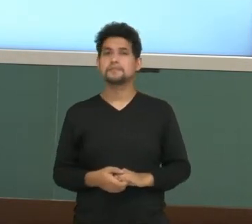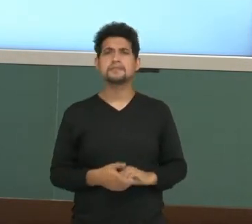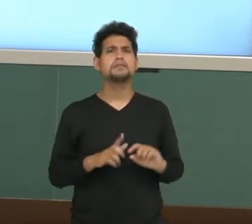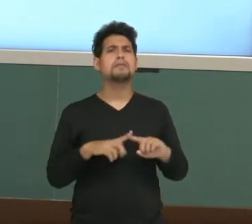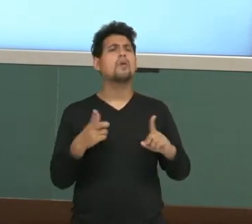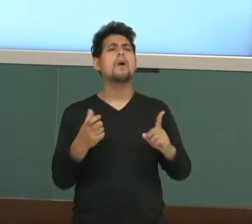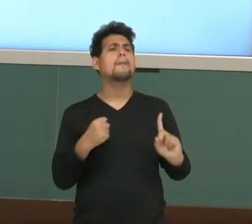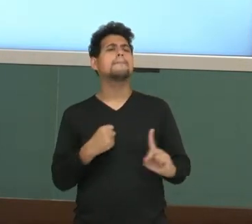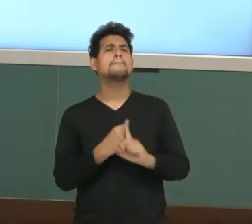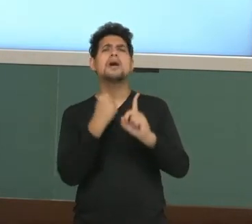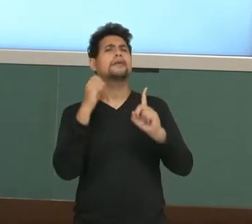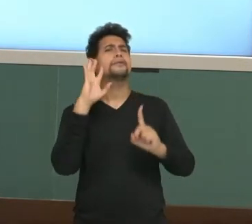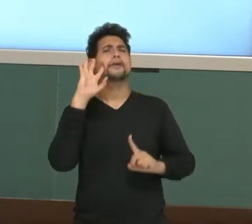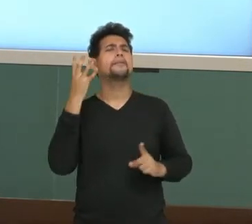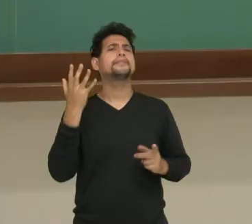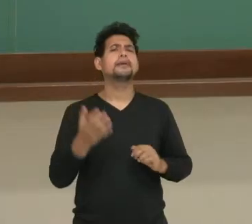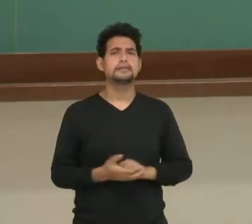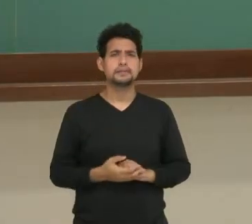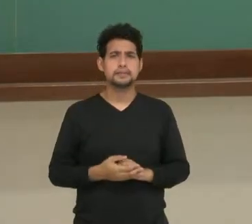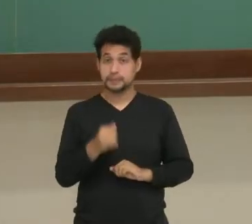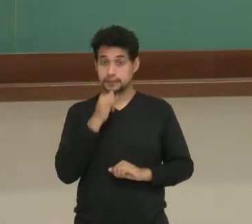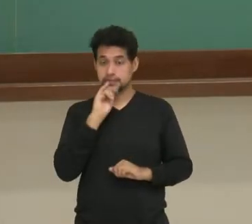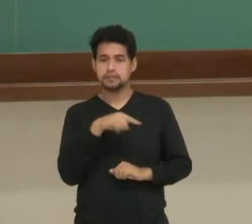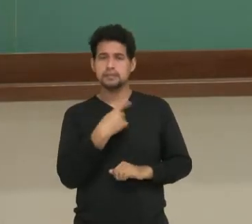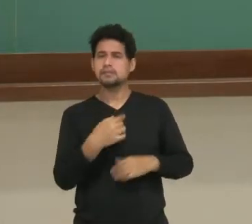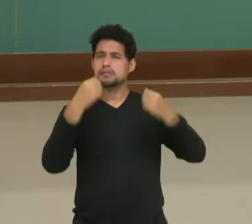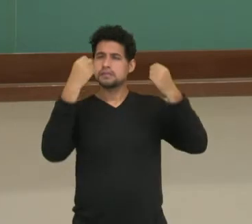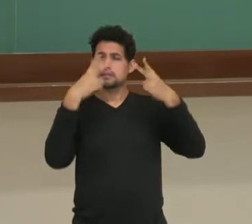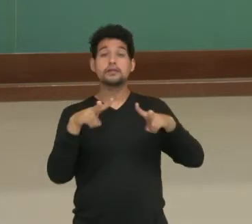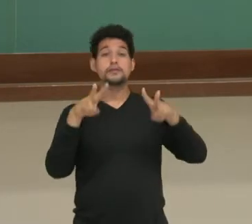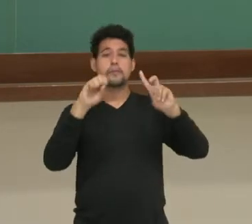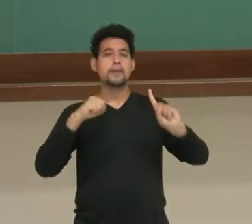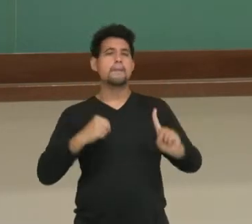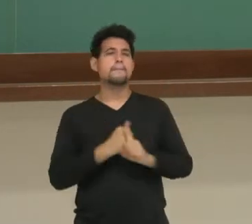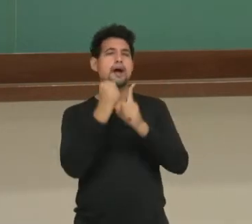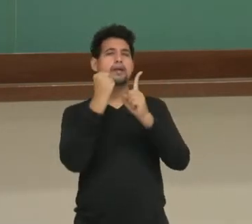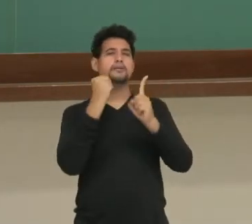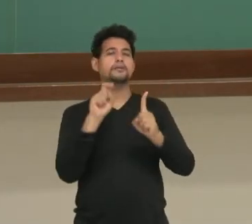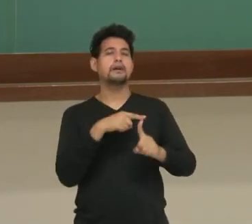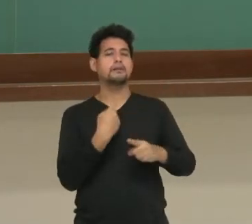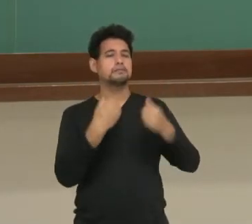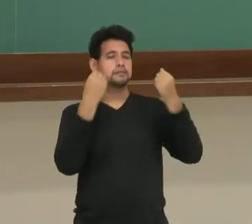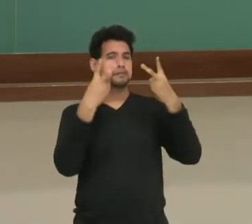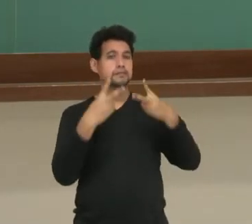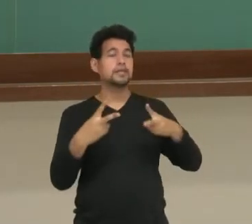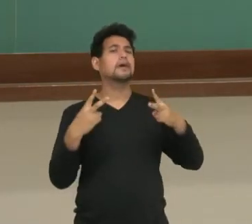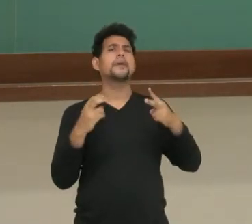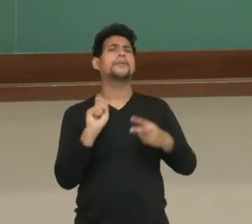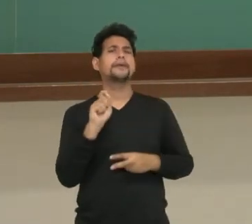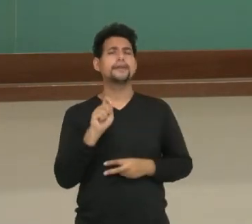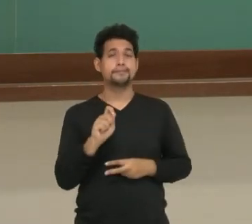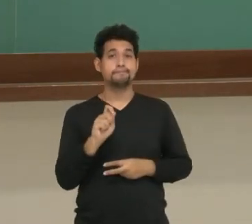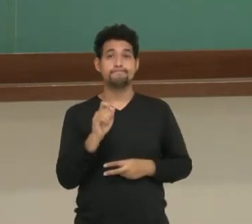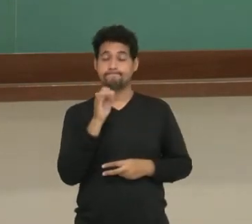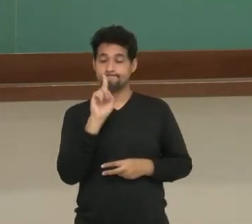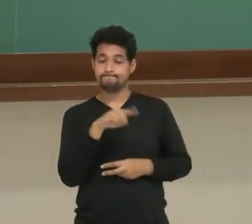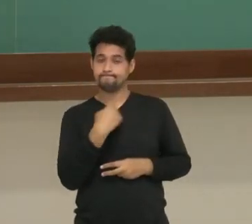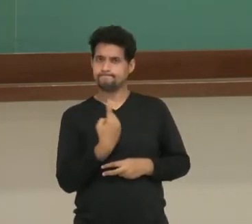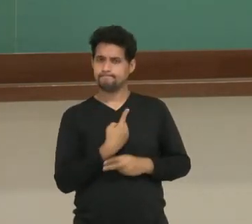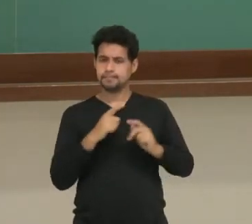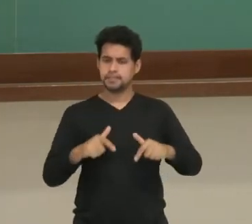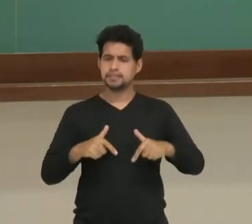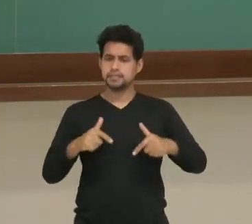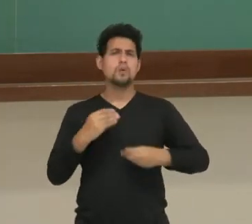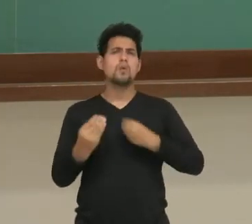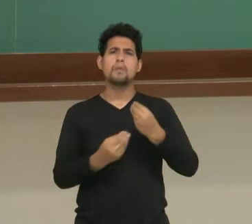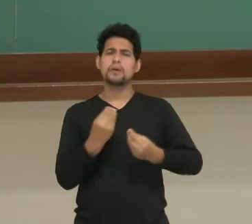impactos ambientais. Quando nós falamos em impactos ambientais, nós estamos falando sobre a nossa ação, sobre